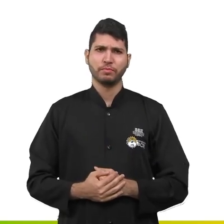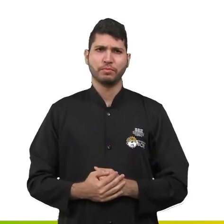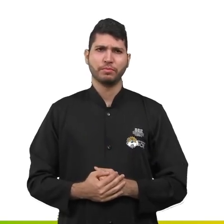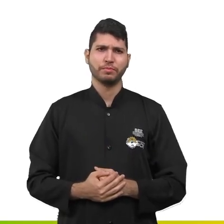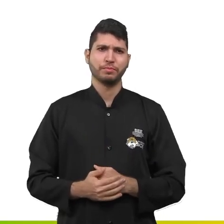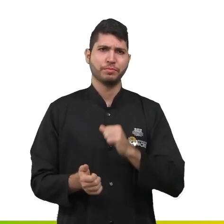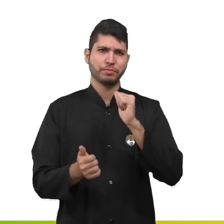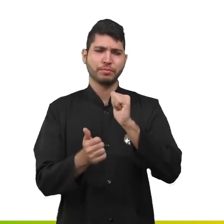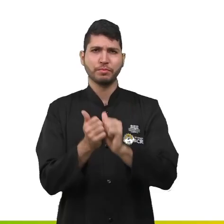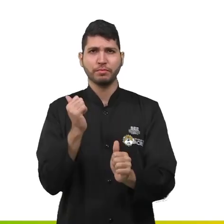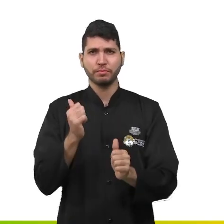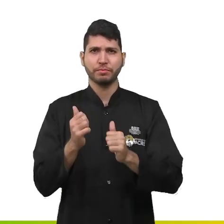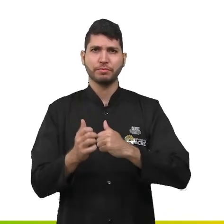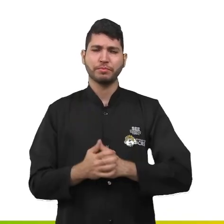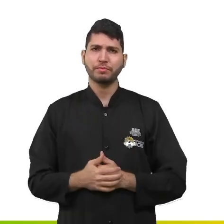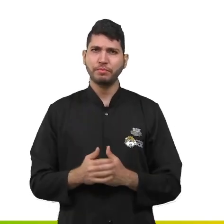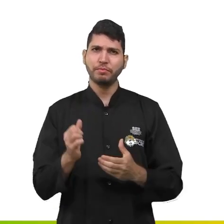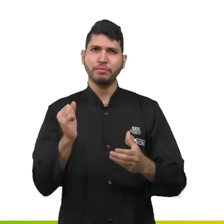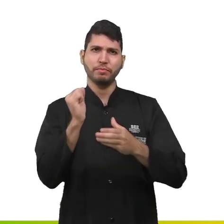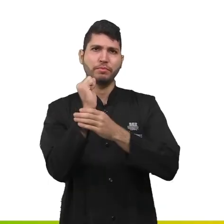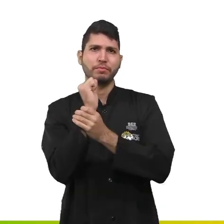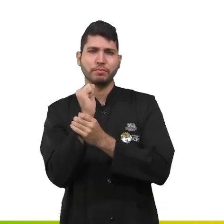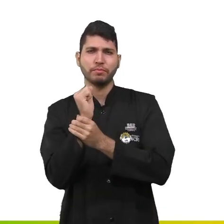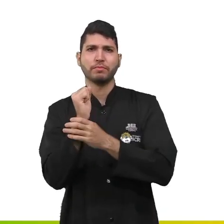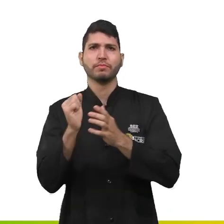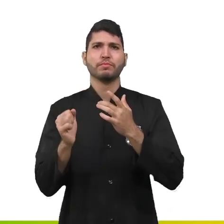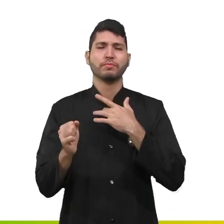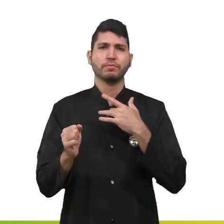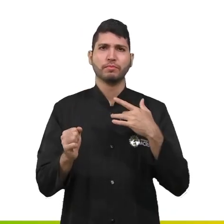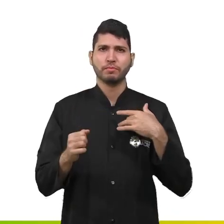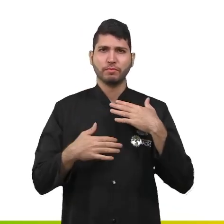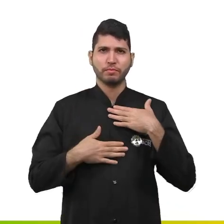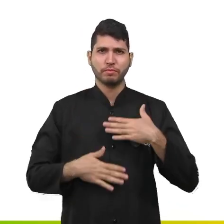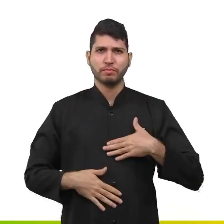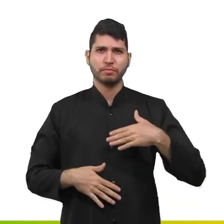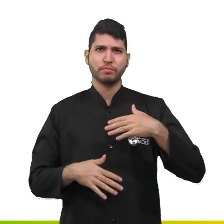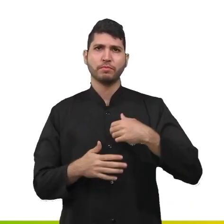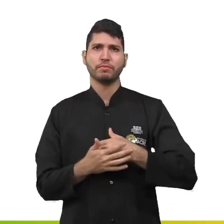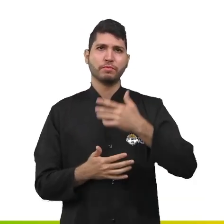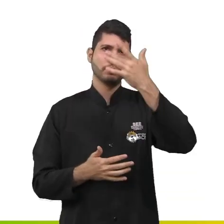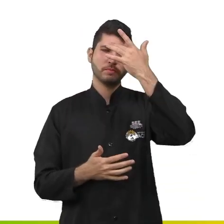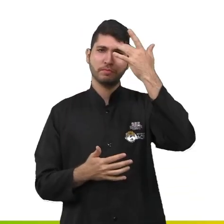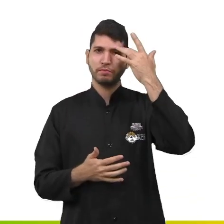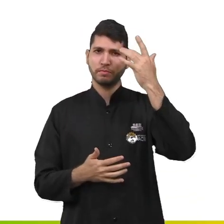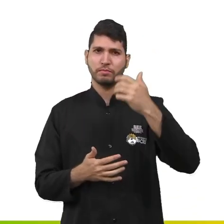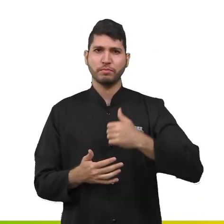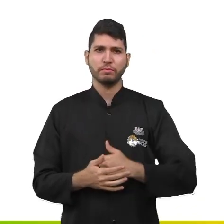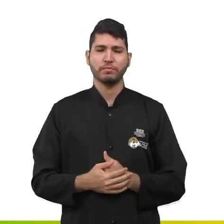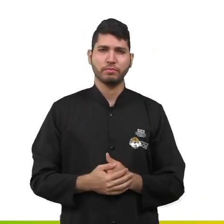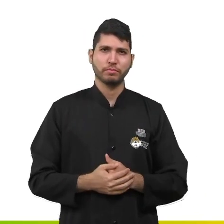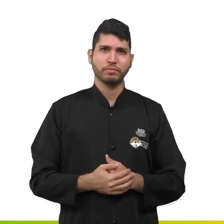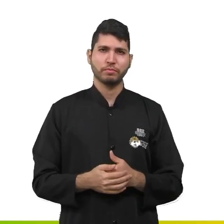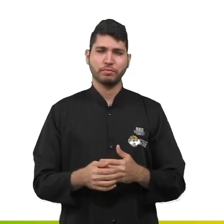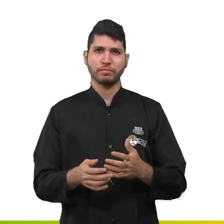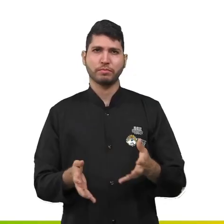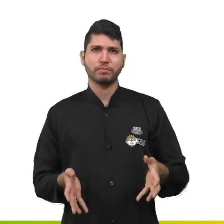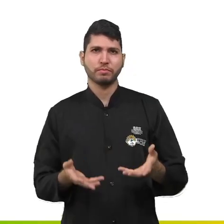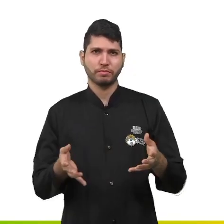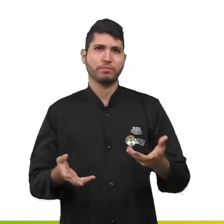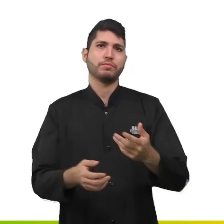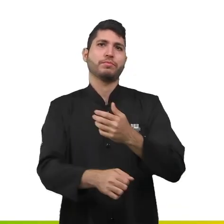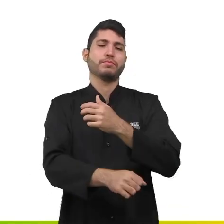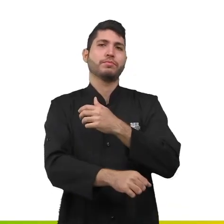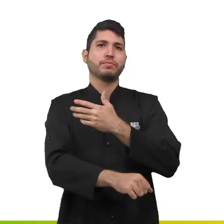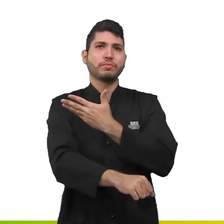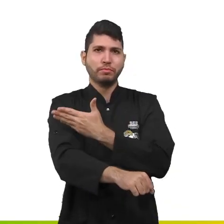esporte também promove saúde física e mental, incentivando hábitos saudáveis e contribuindo para a